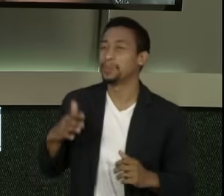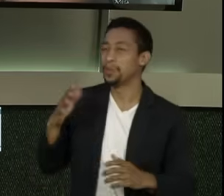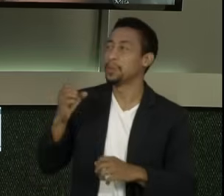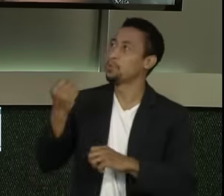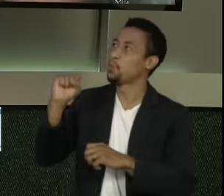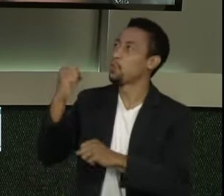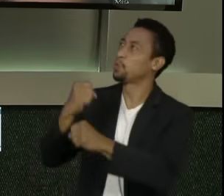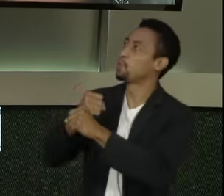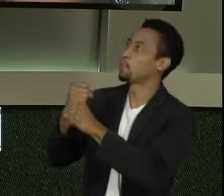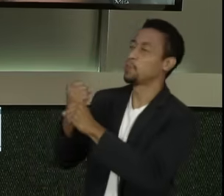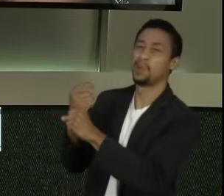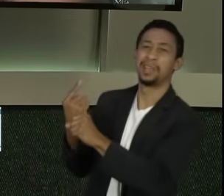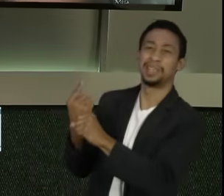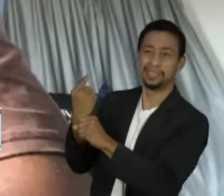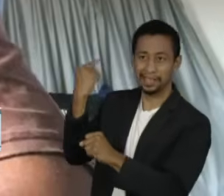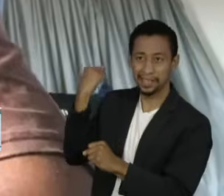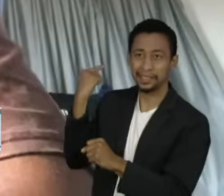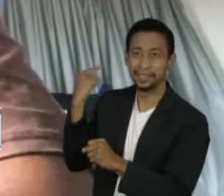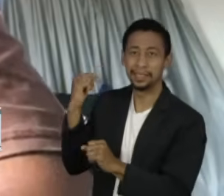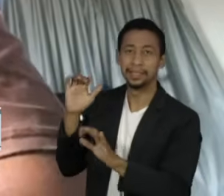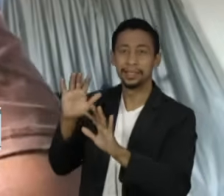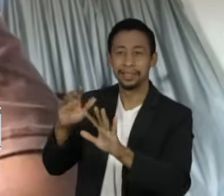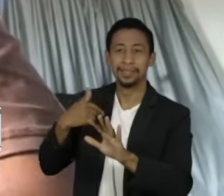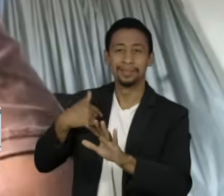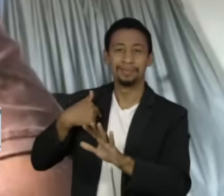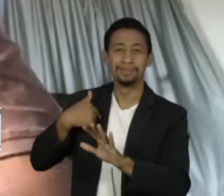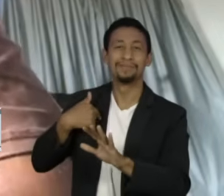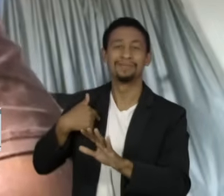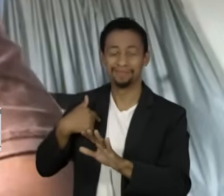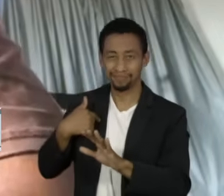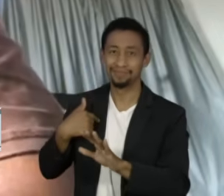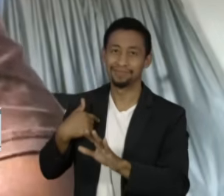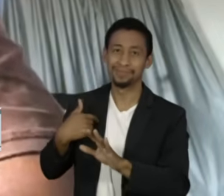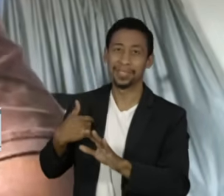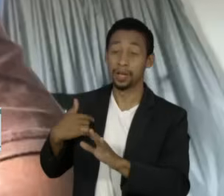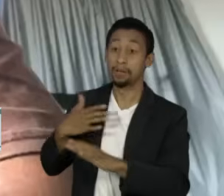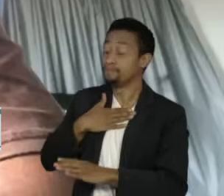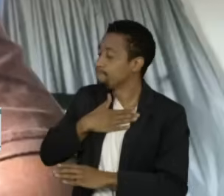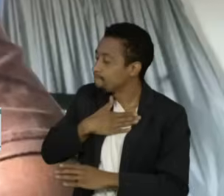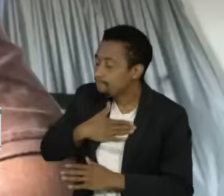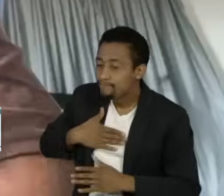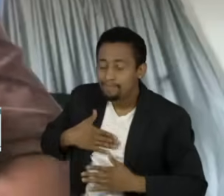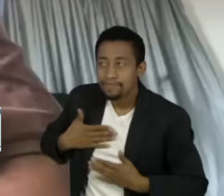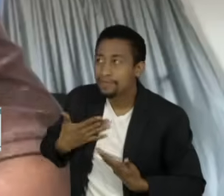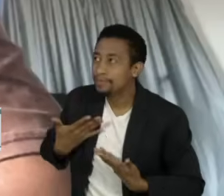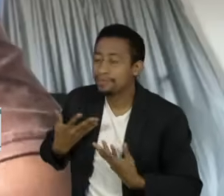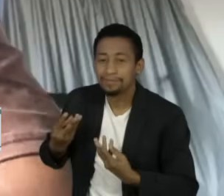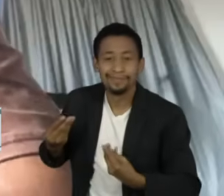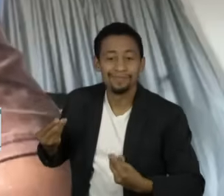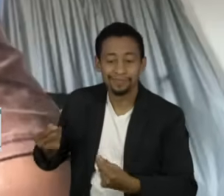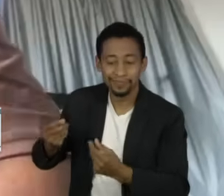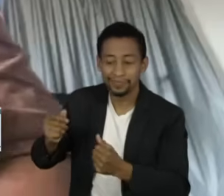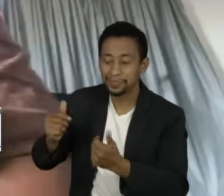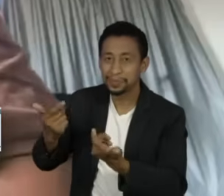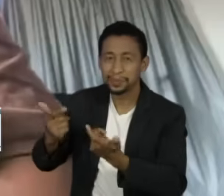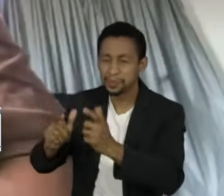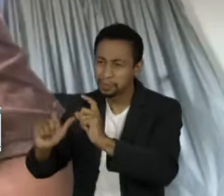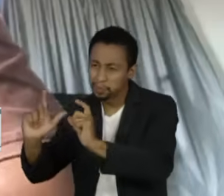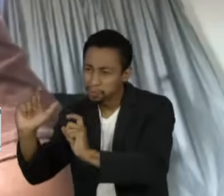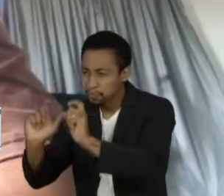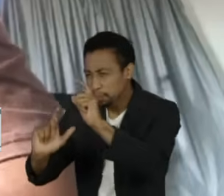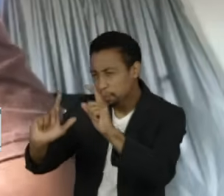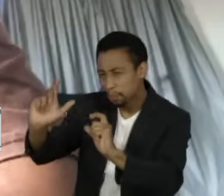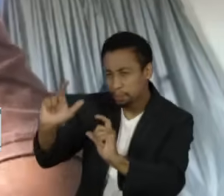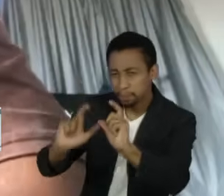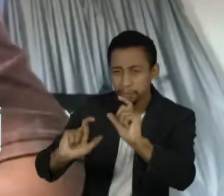atrás, assim, através de... Na realidade, eu sempre fui um cara que sempre gostei muito da questão visual, assim. E a fotografia, ela